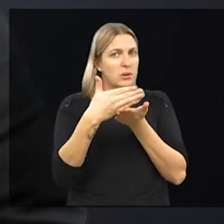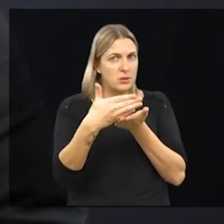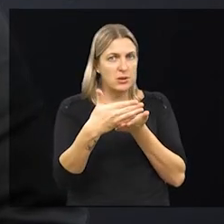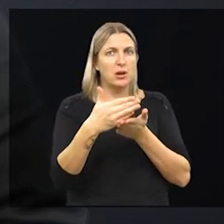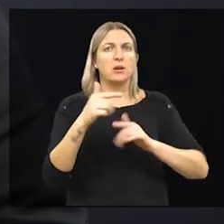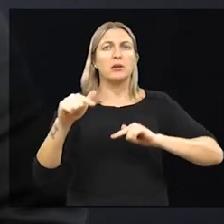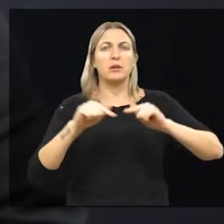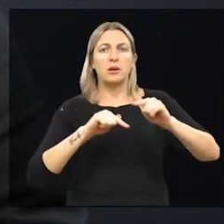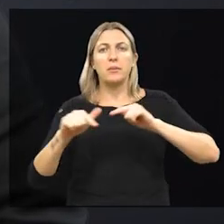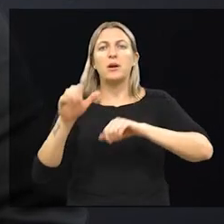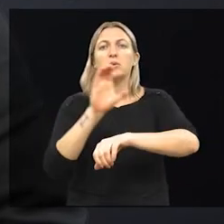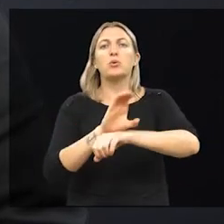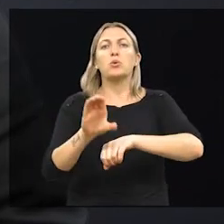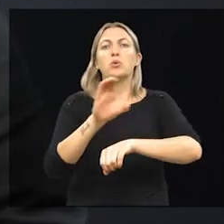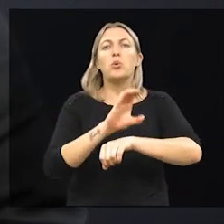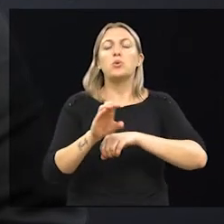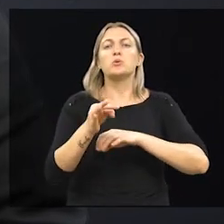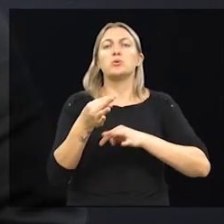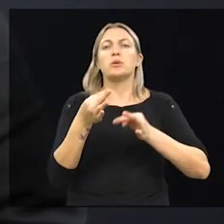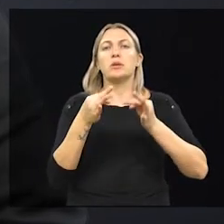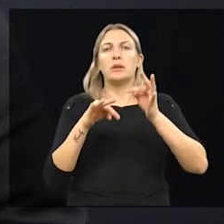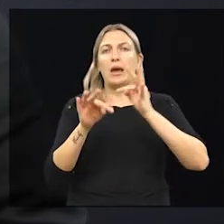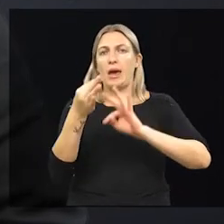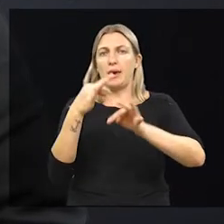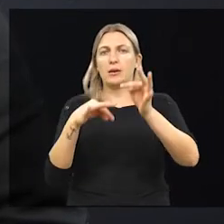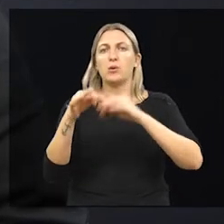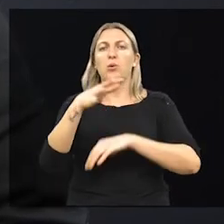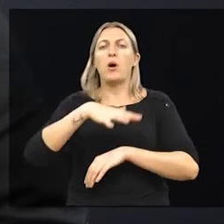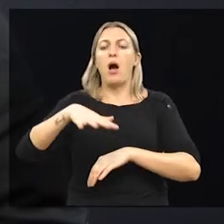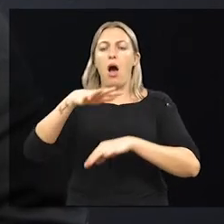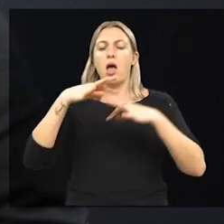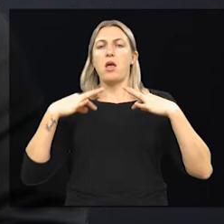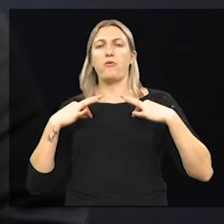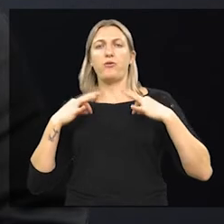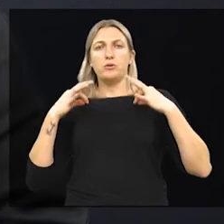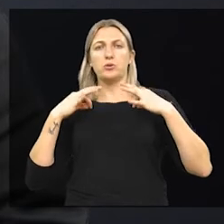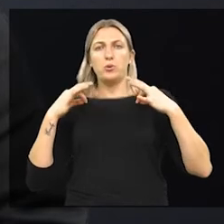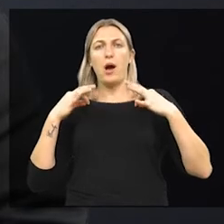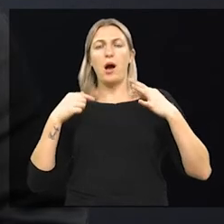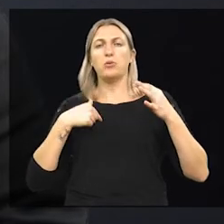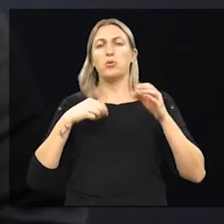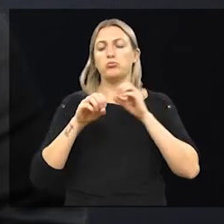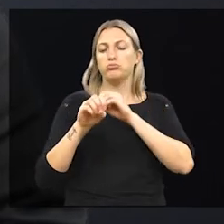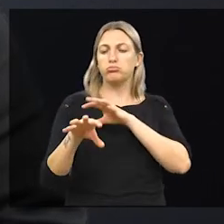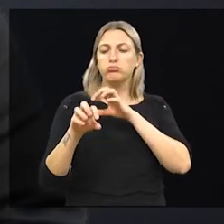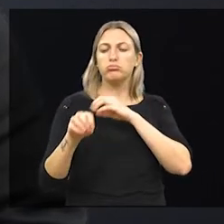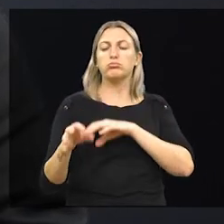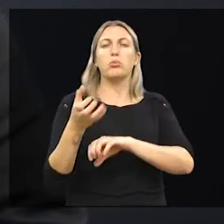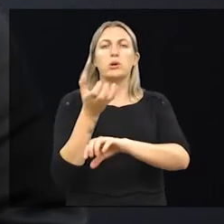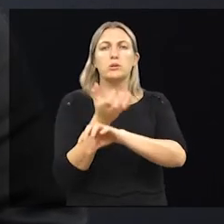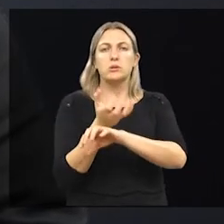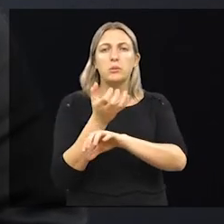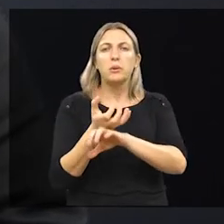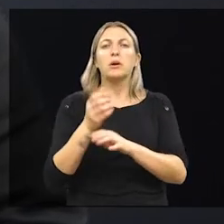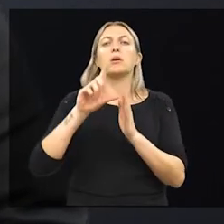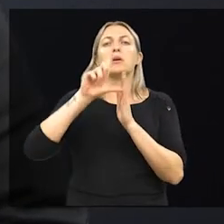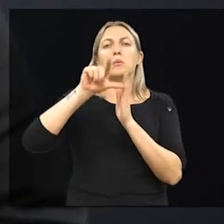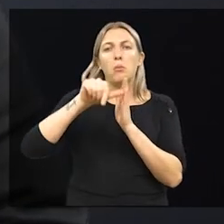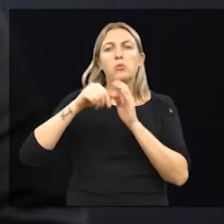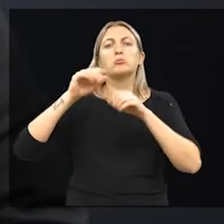pr do sul no ano seguinte em 2004 então eu comecei trabalhando no curso técnico